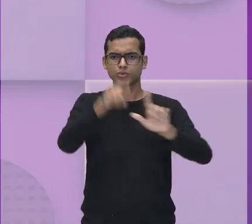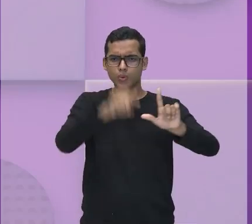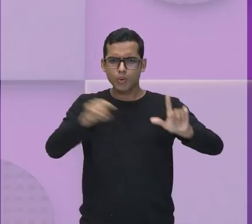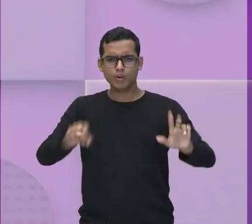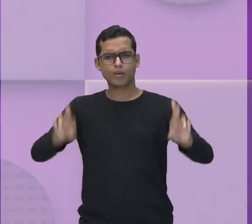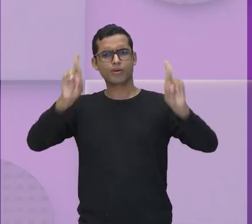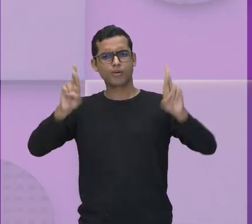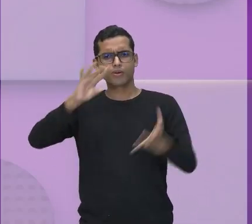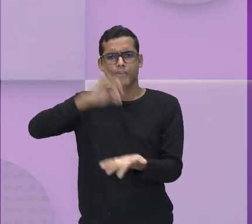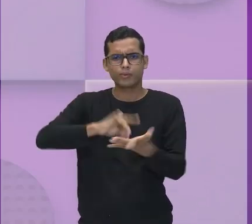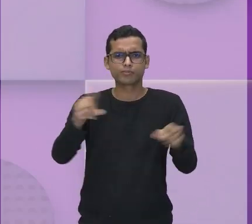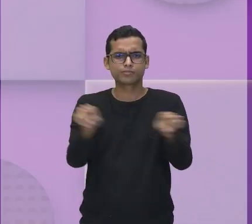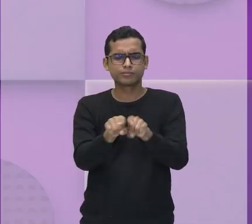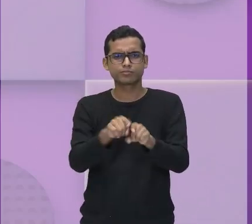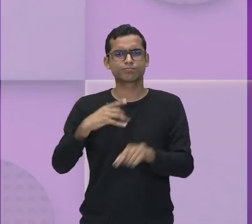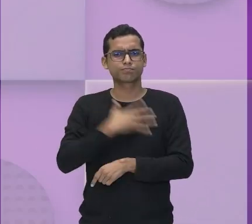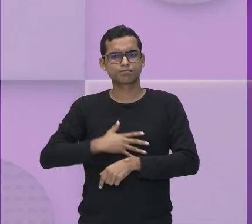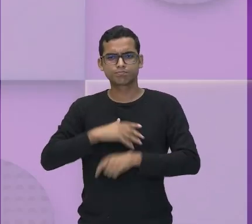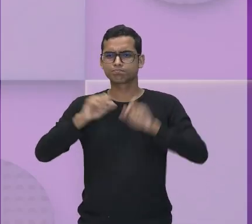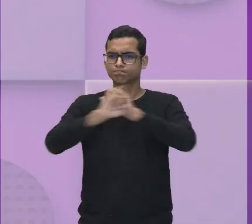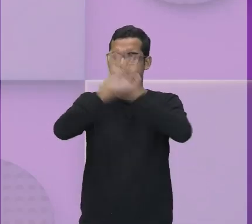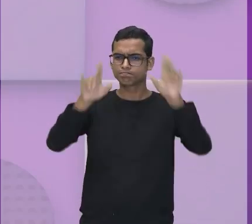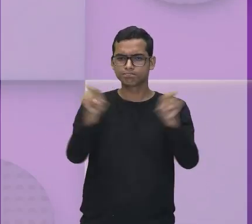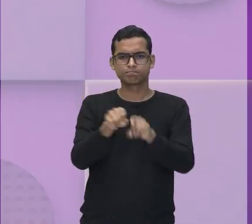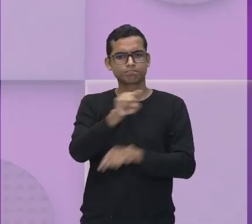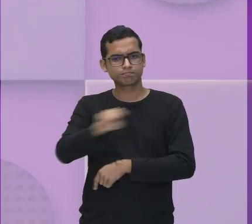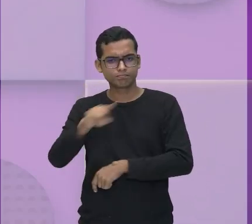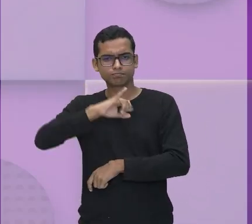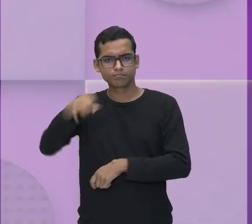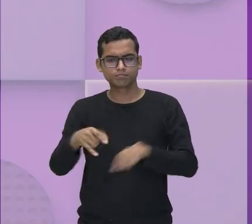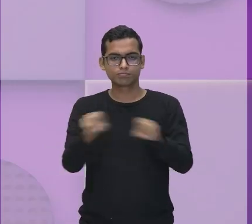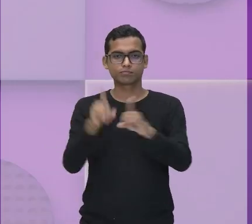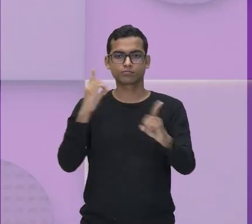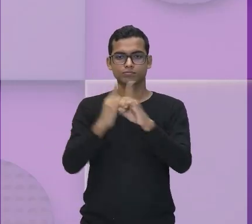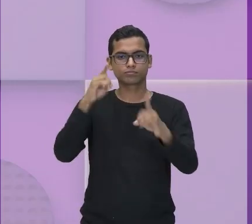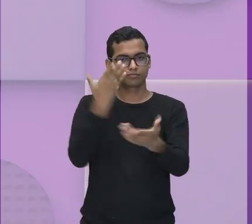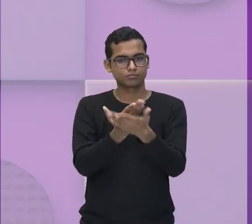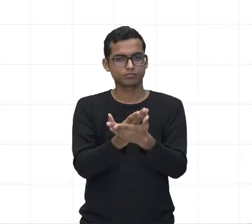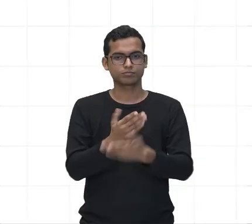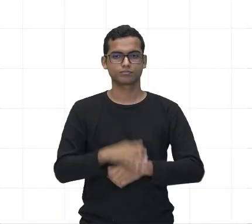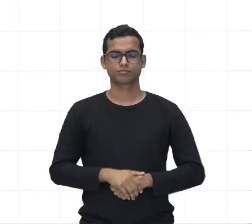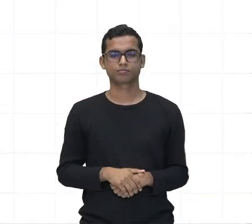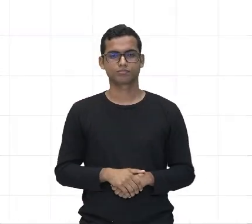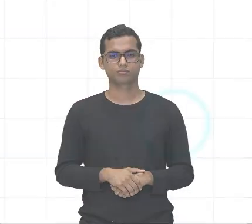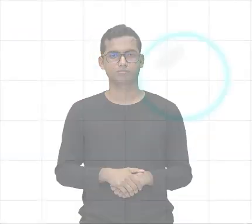Espero que tenha sido muito esclarecedora para você e até o nosso próximo encontro.